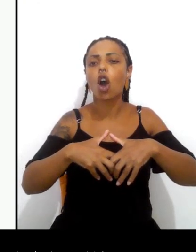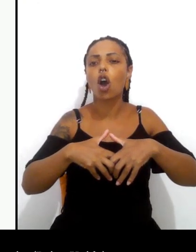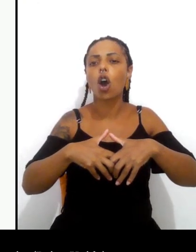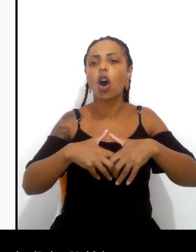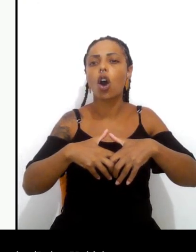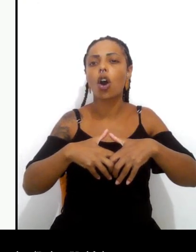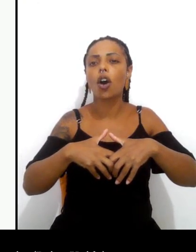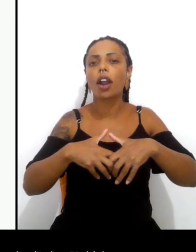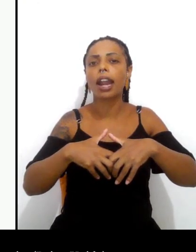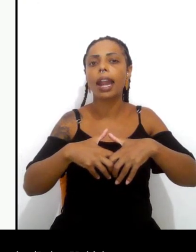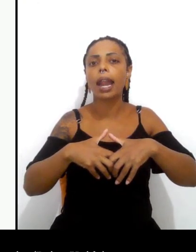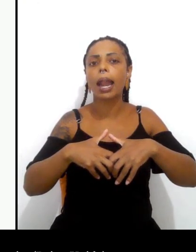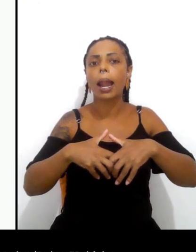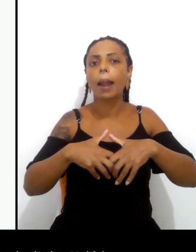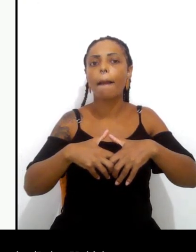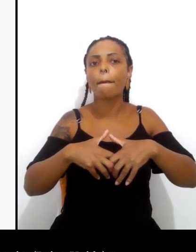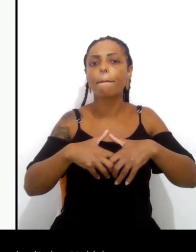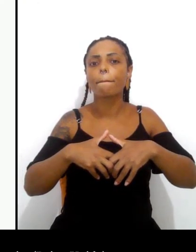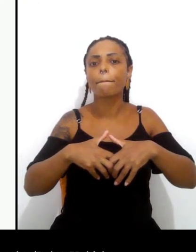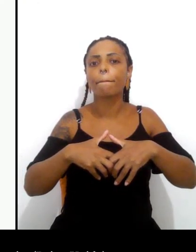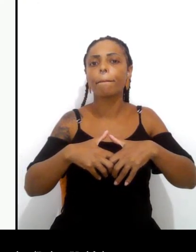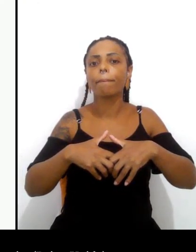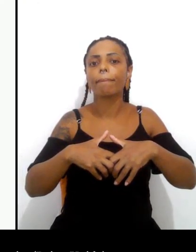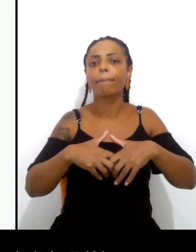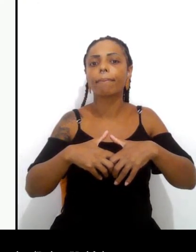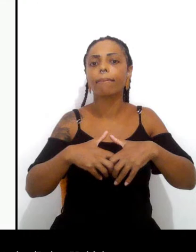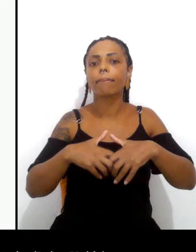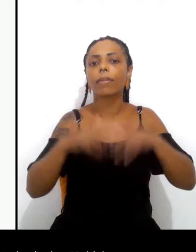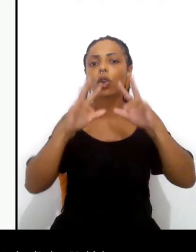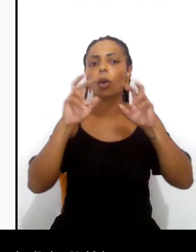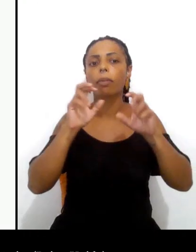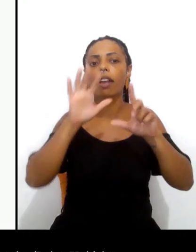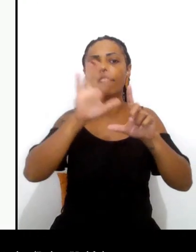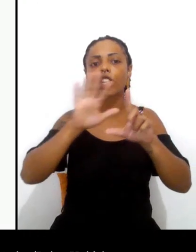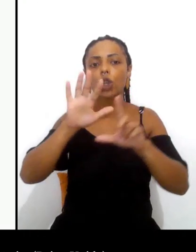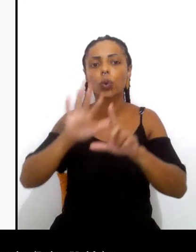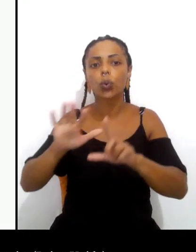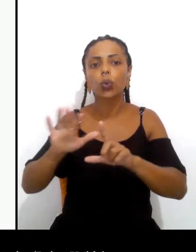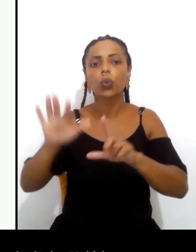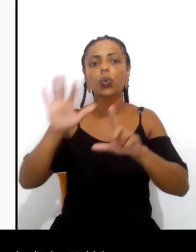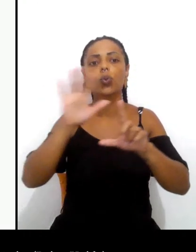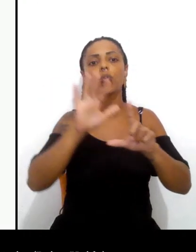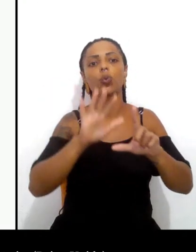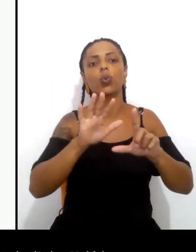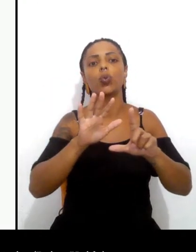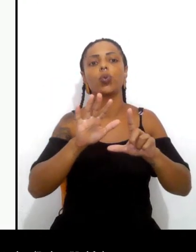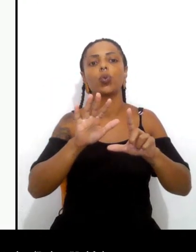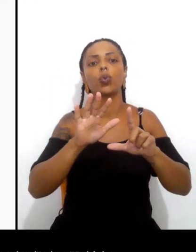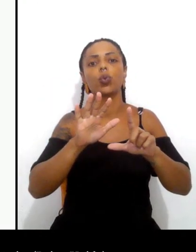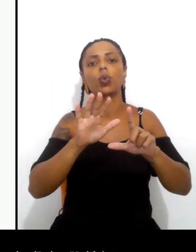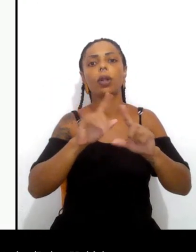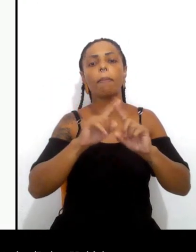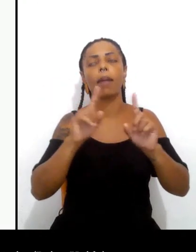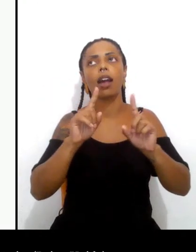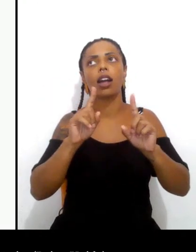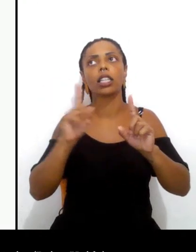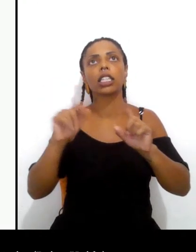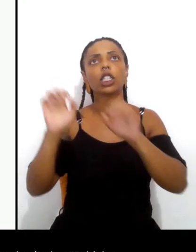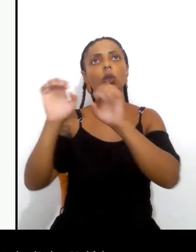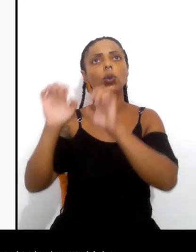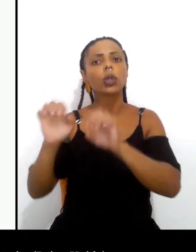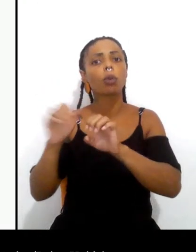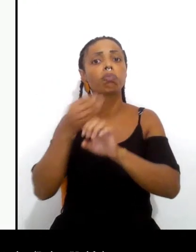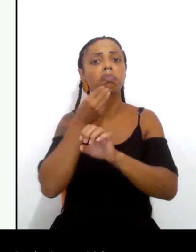de figuras com estruturas que poderiam ser de